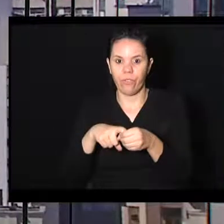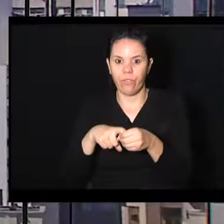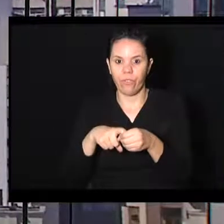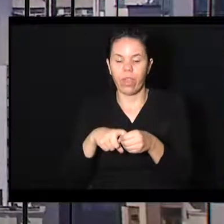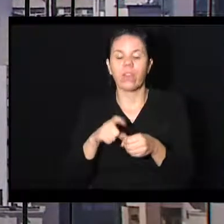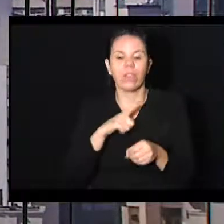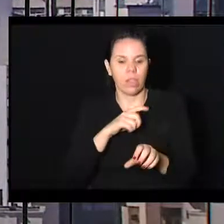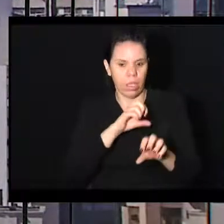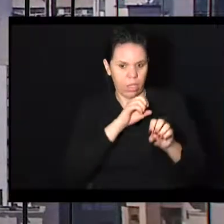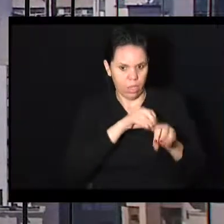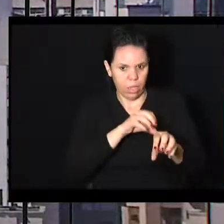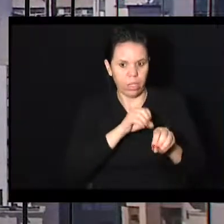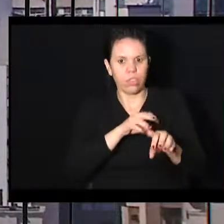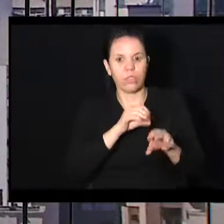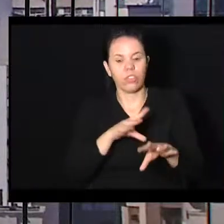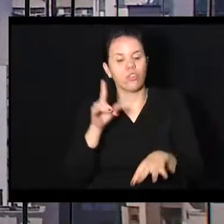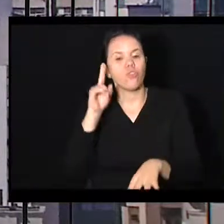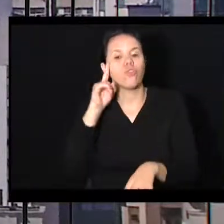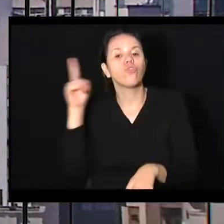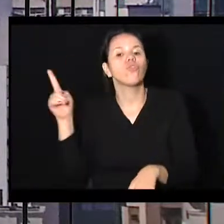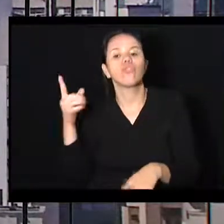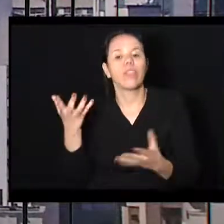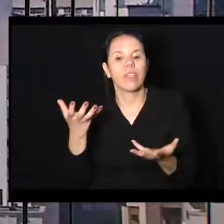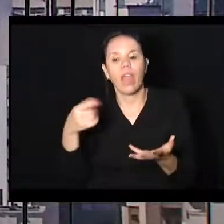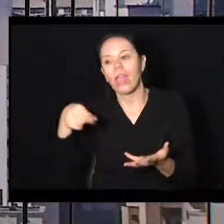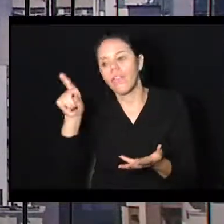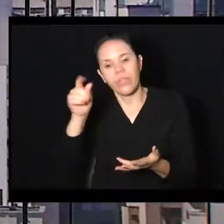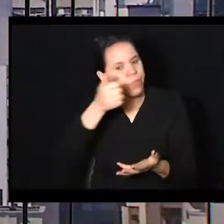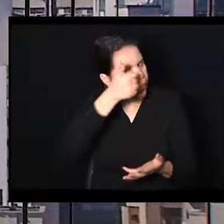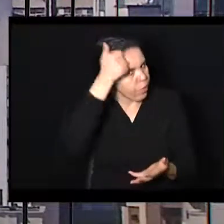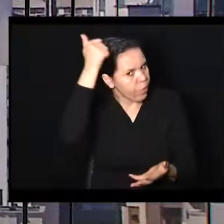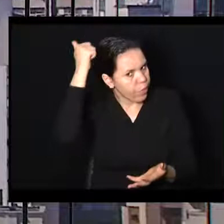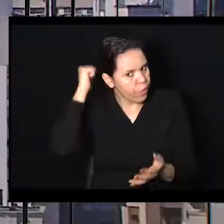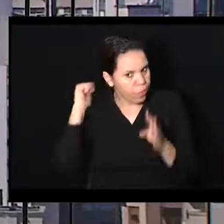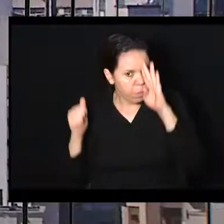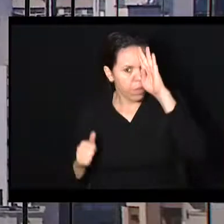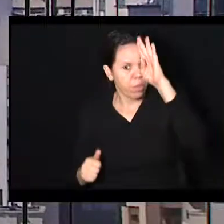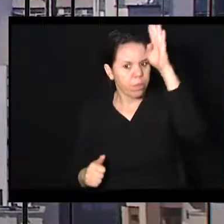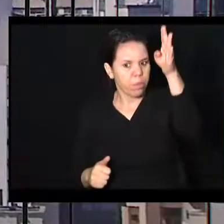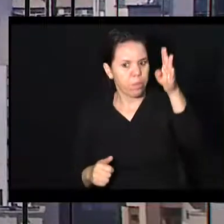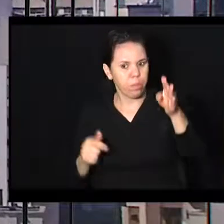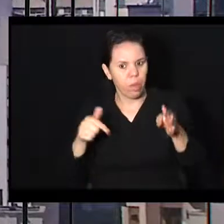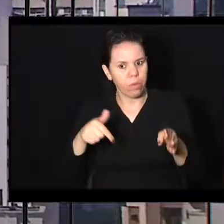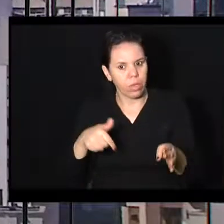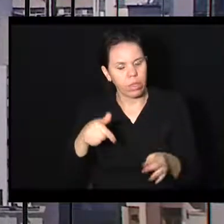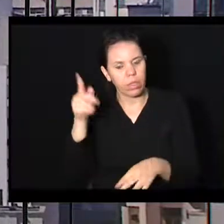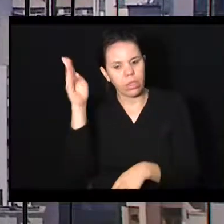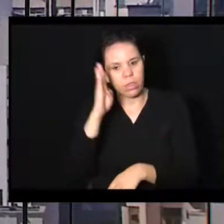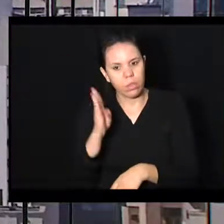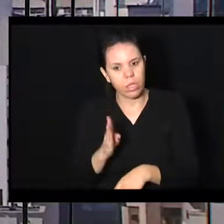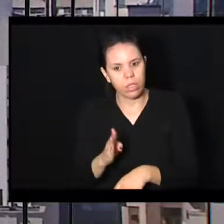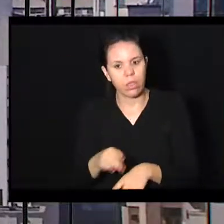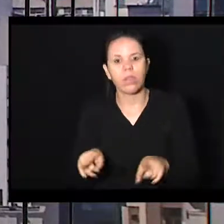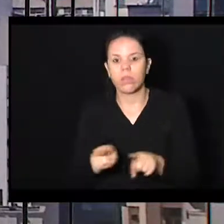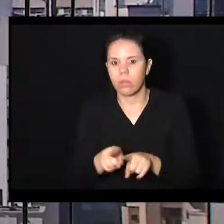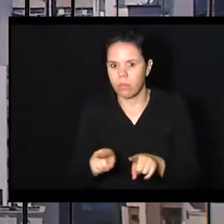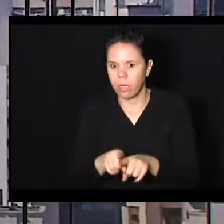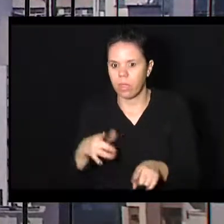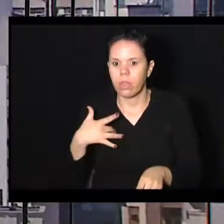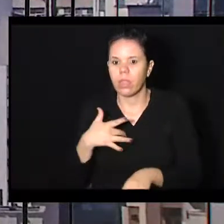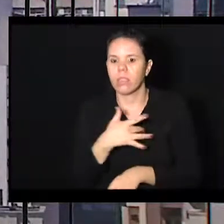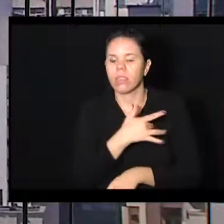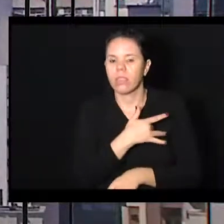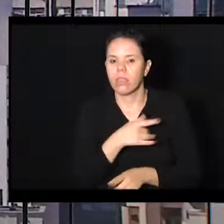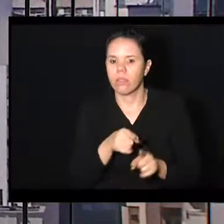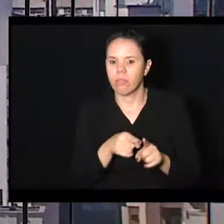de educação com as datas para quem for prestar os principais vestibulares do país. Tem quadro de saúde, a